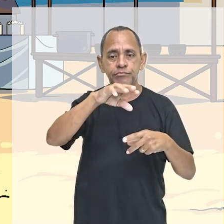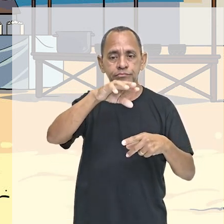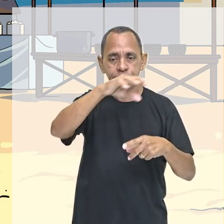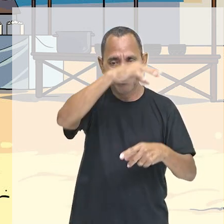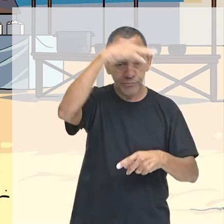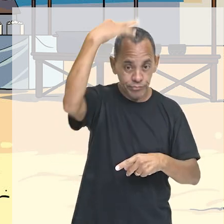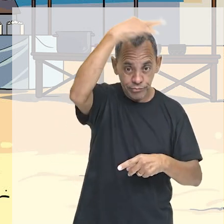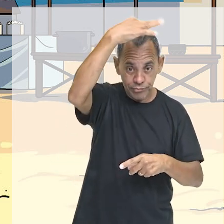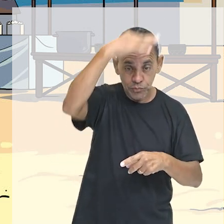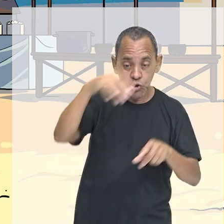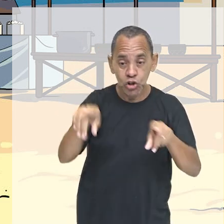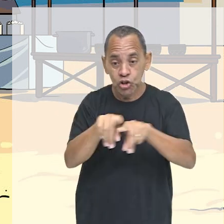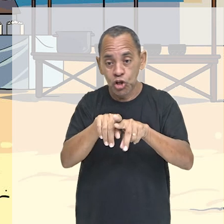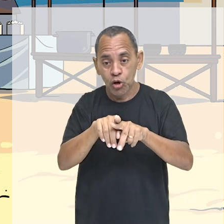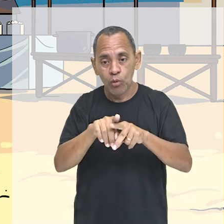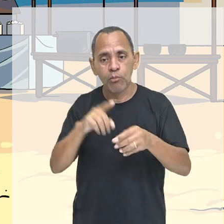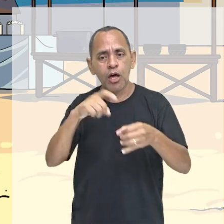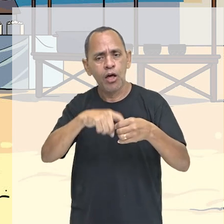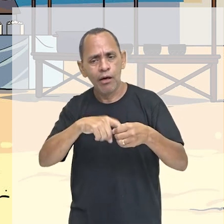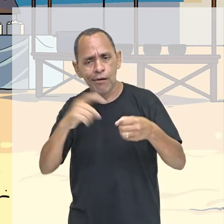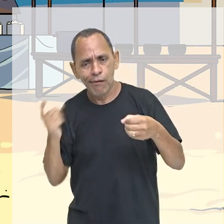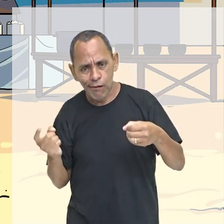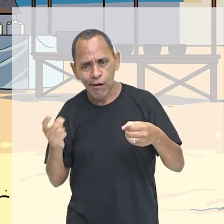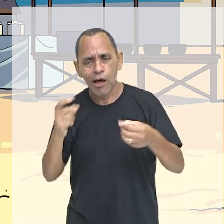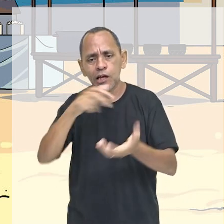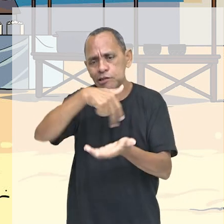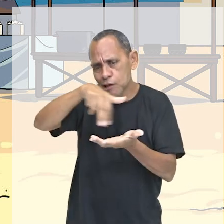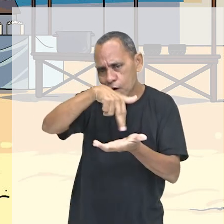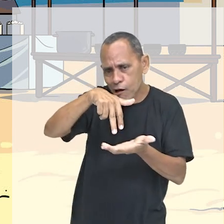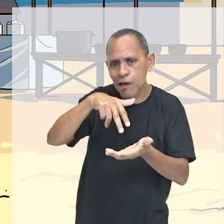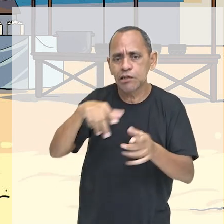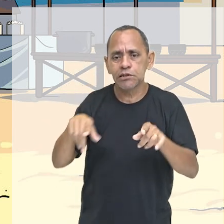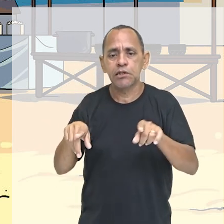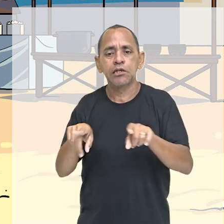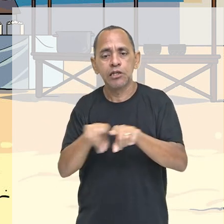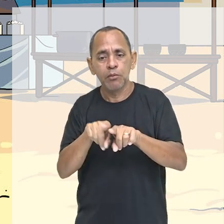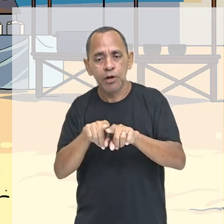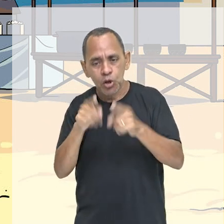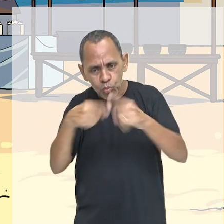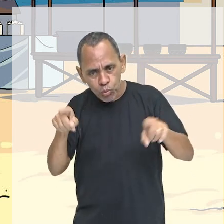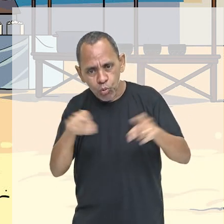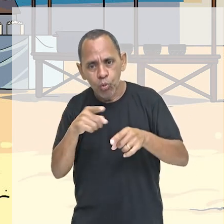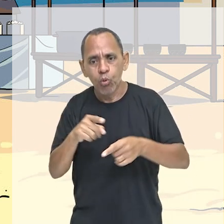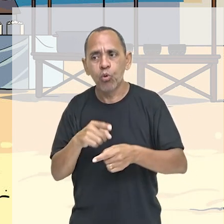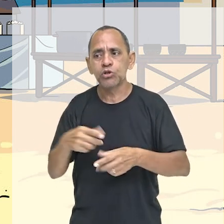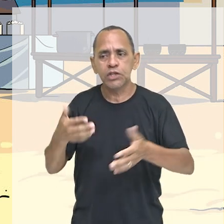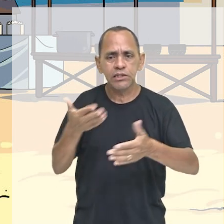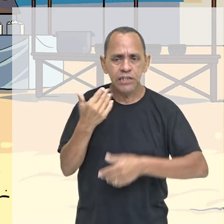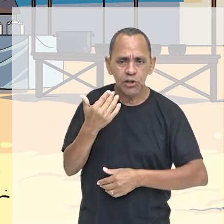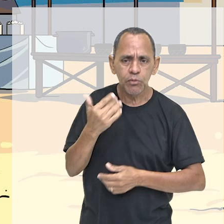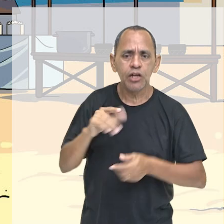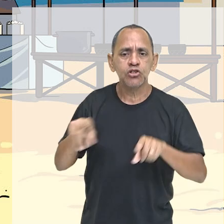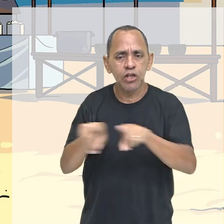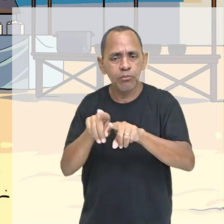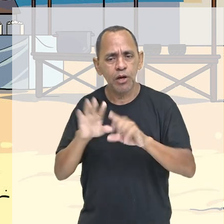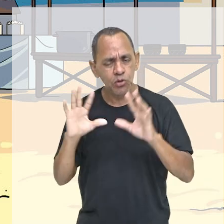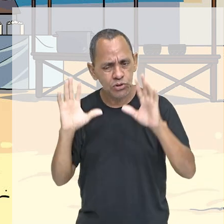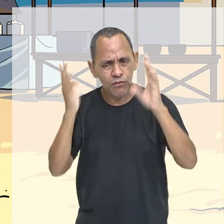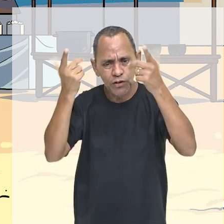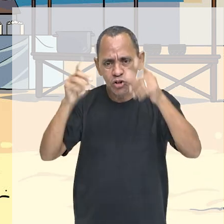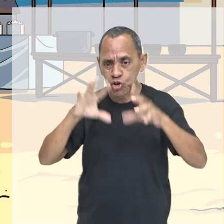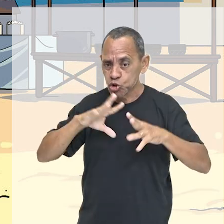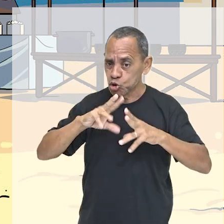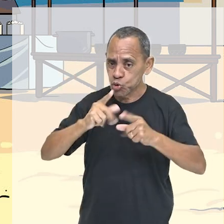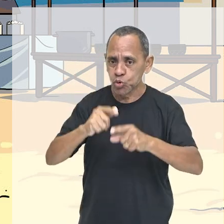o profano, pelas danças, pelas músicas e pelas guloseimas. E essa ideia de sagrado e profano vem